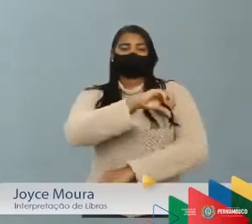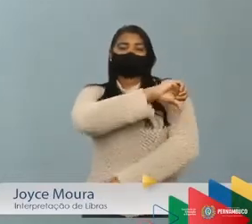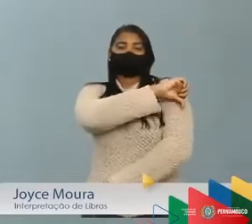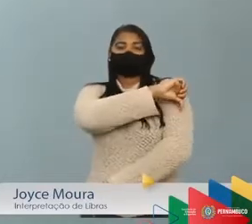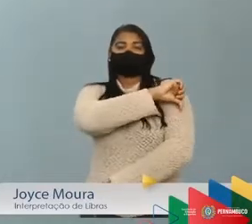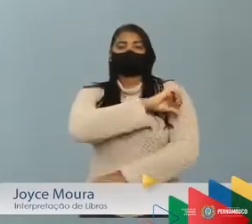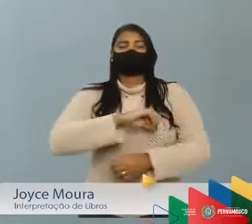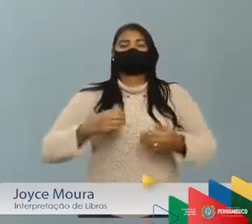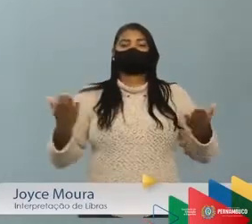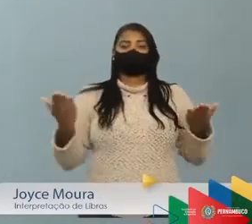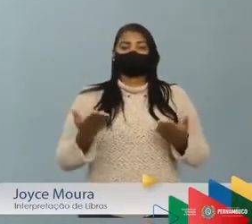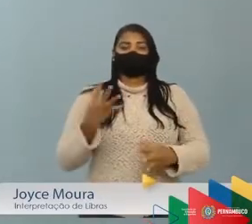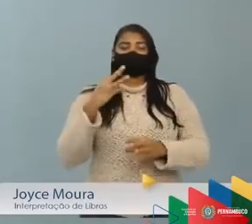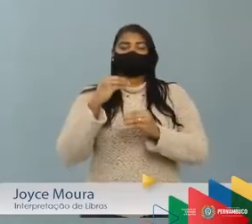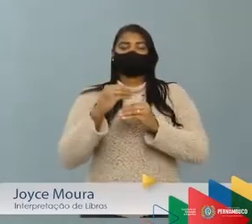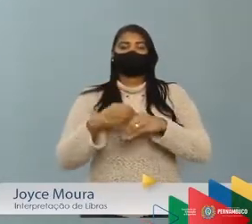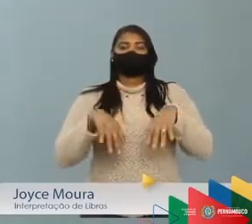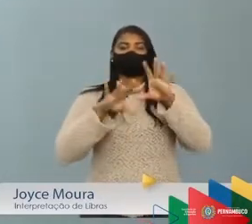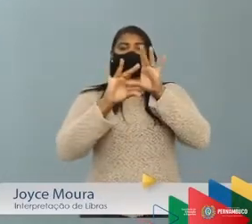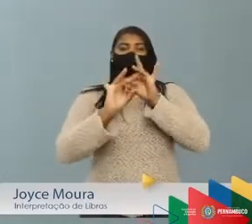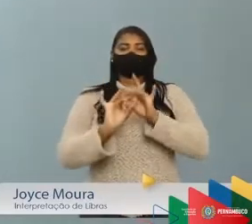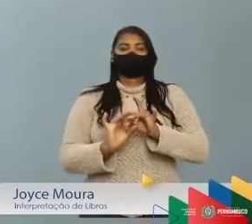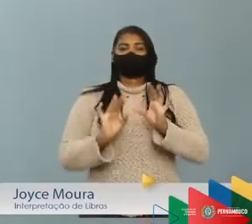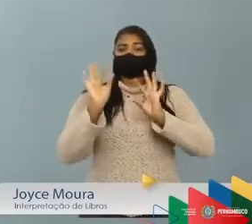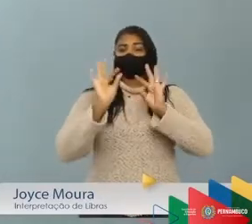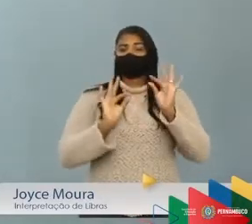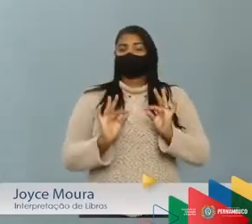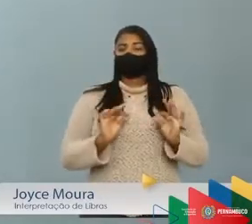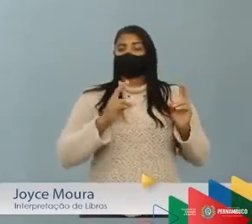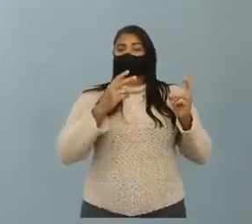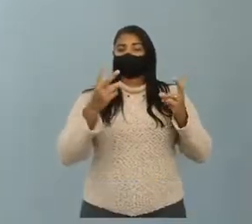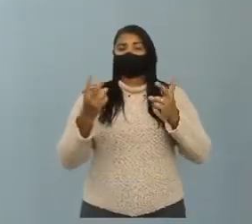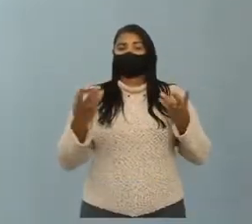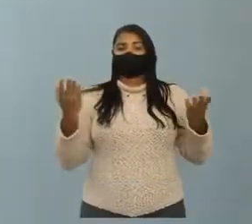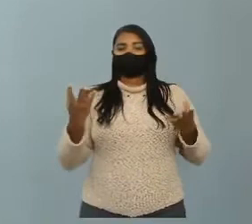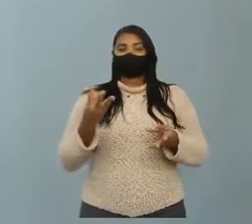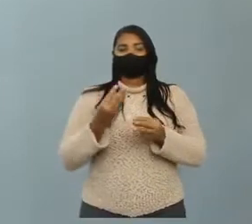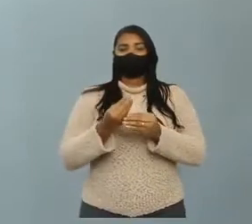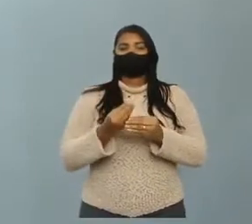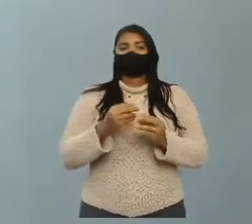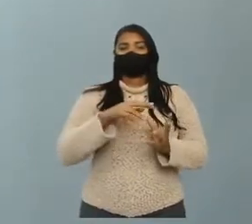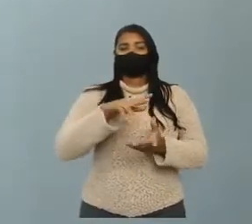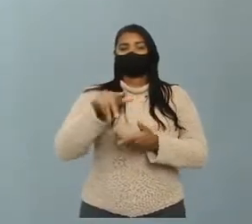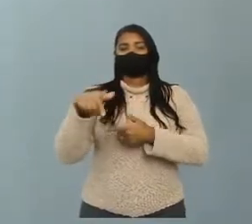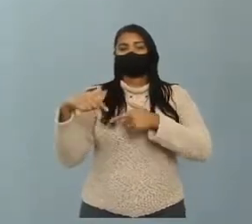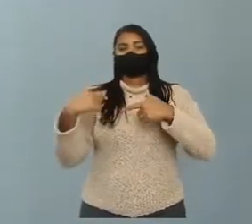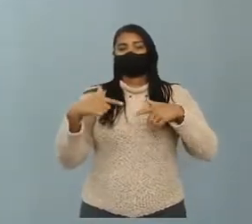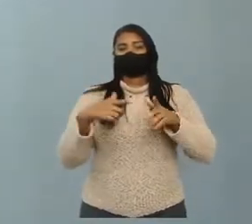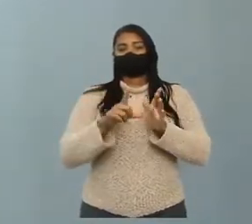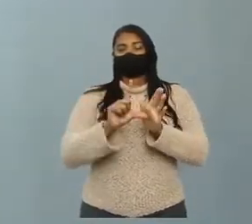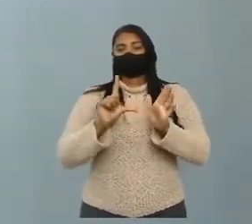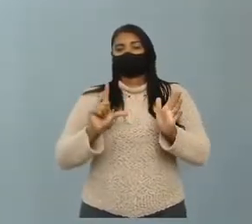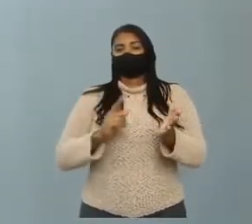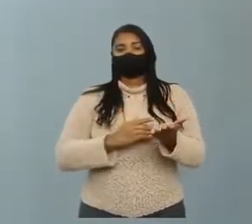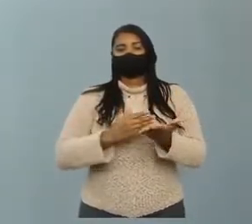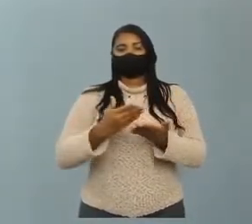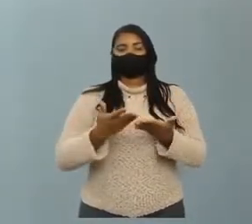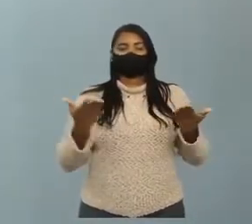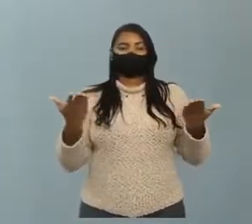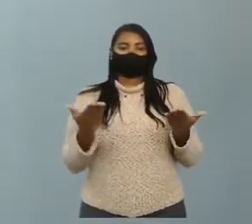anos. E hoje o nosso conteúdo ele está bem interessante em relação ao mundo do trabalho. Mas antes da gente